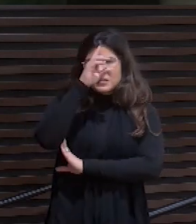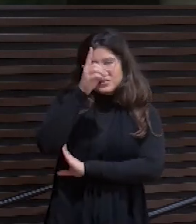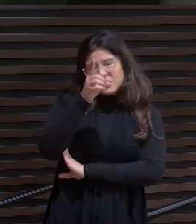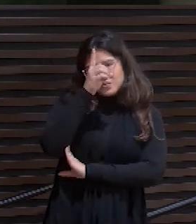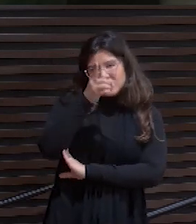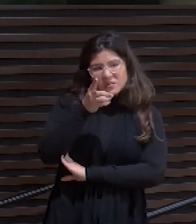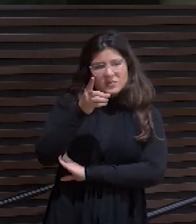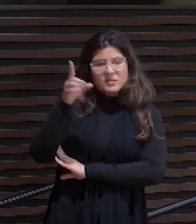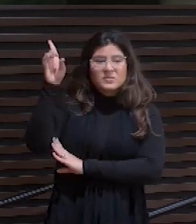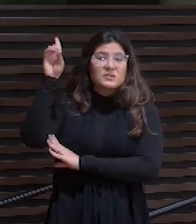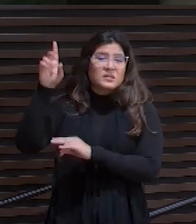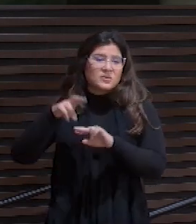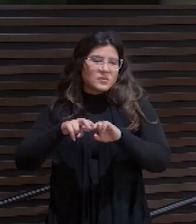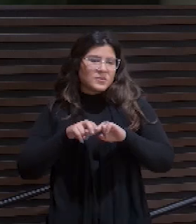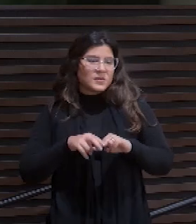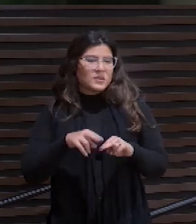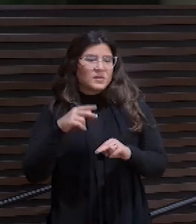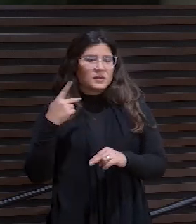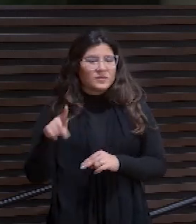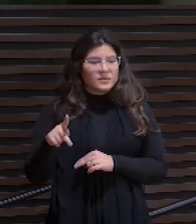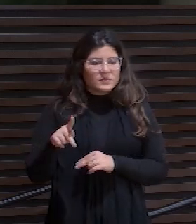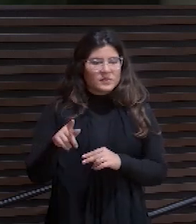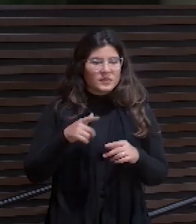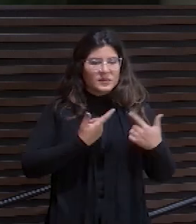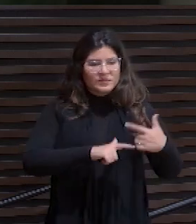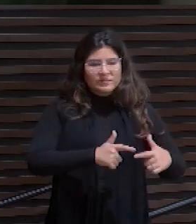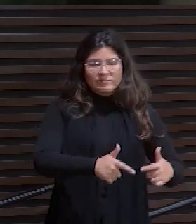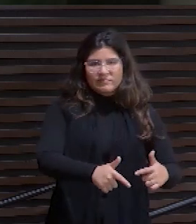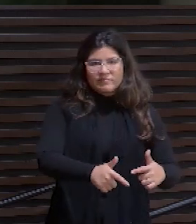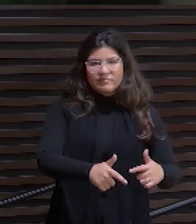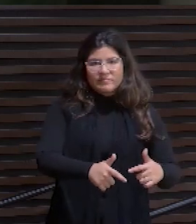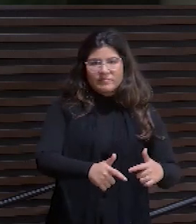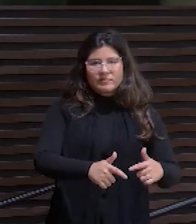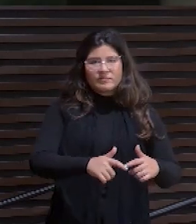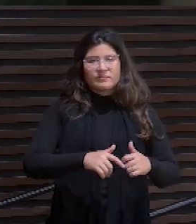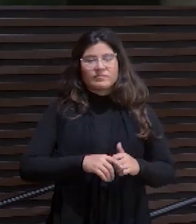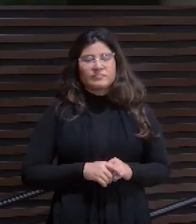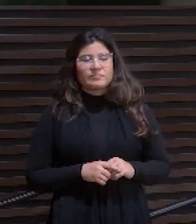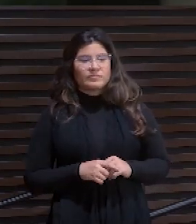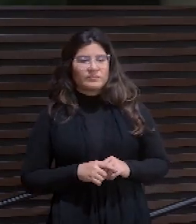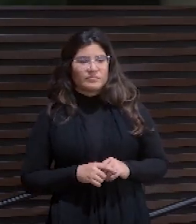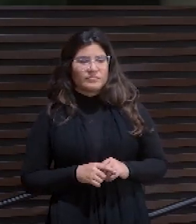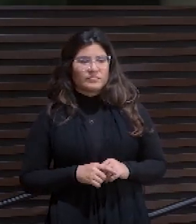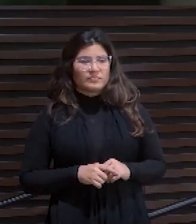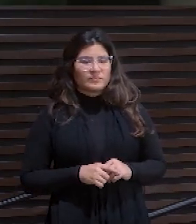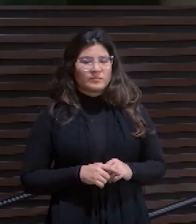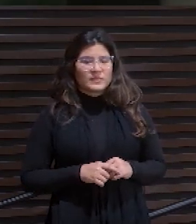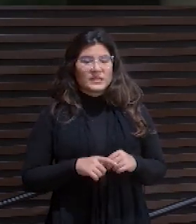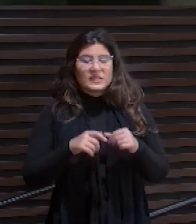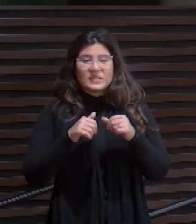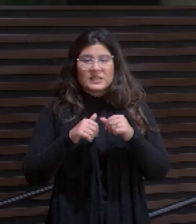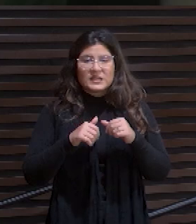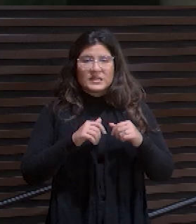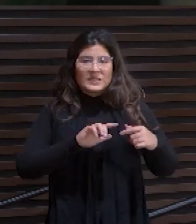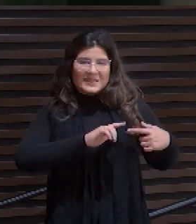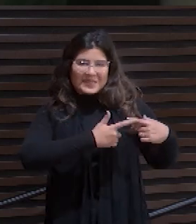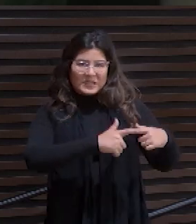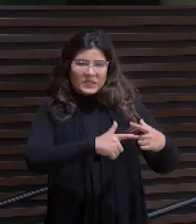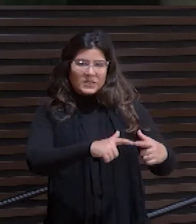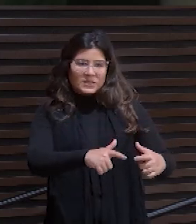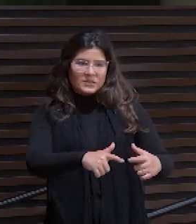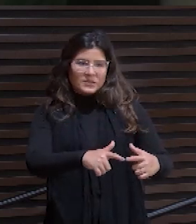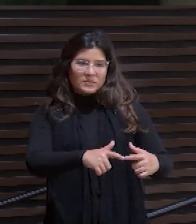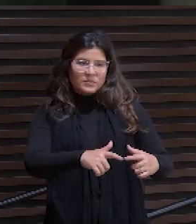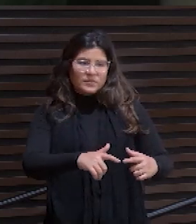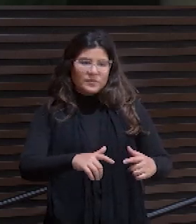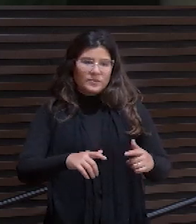estavam falando que Jesus e os discípulos estavam quebrando a lei porque não lavaram a mão antes de comer. Então isso era tradição oral dos homens,